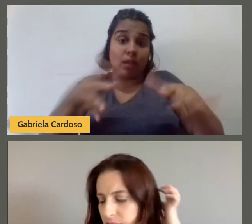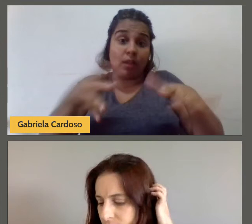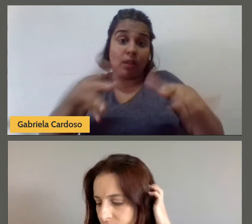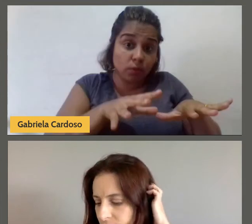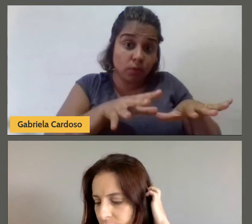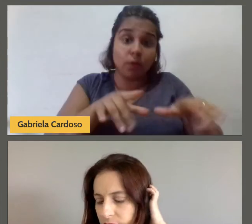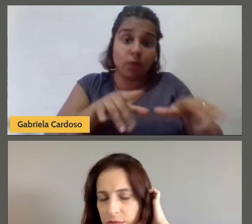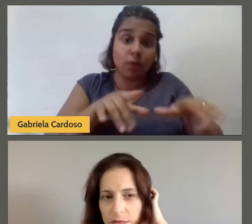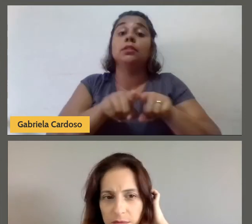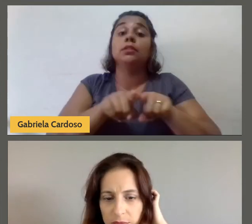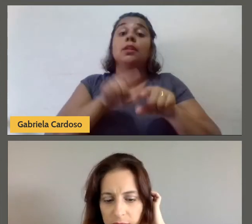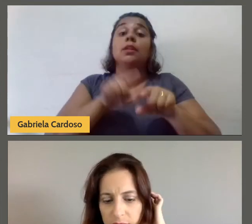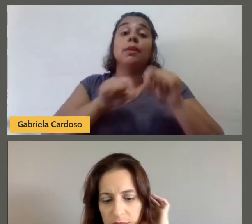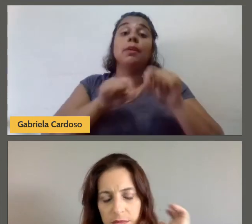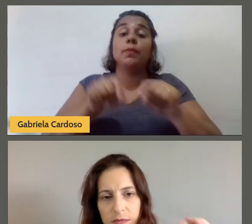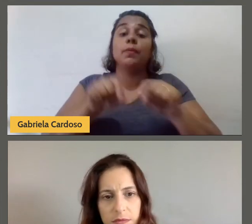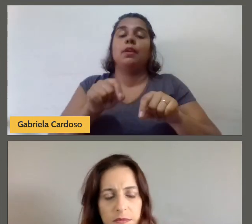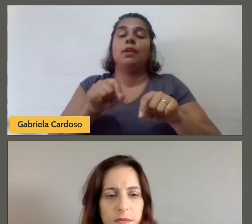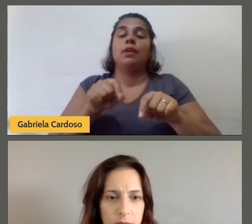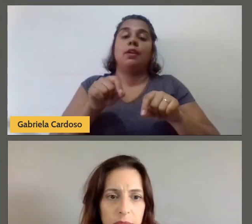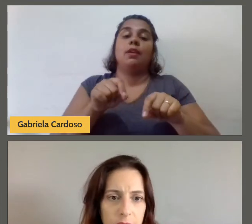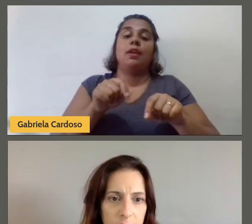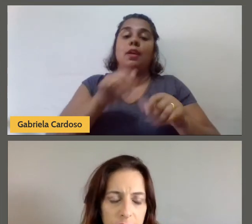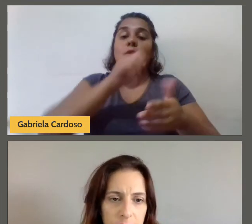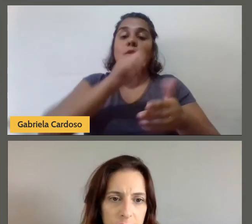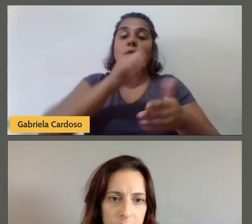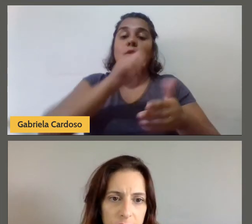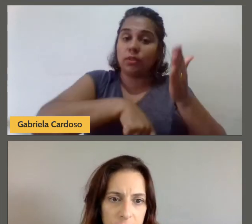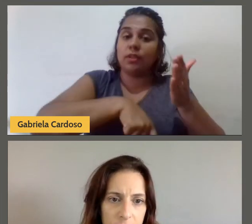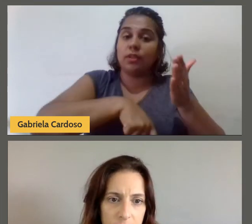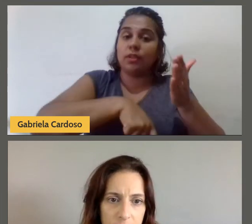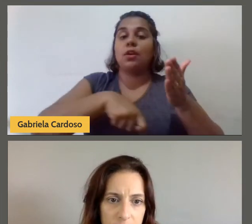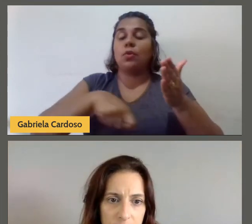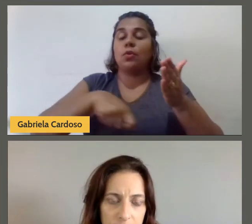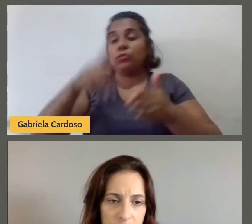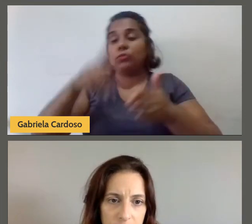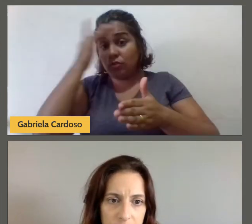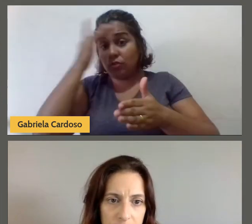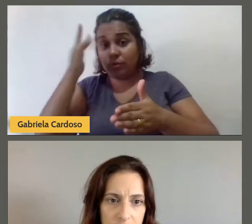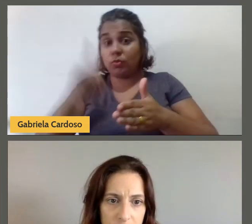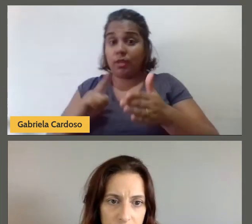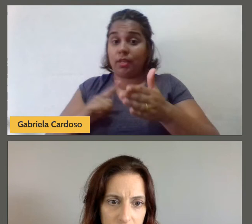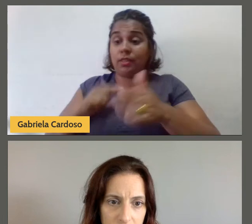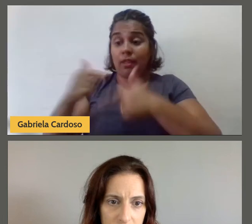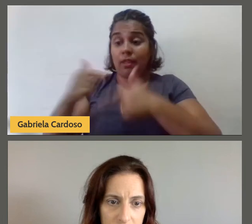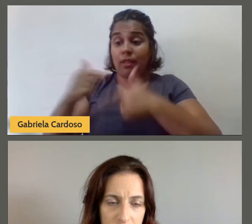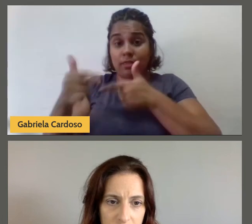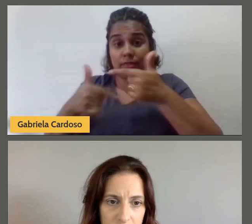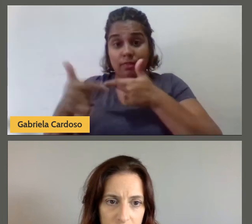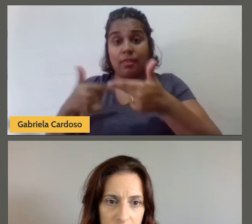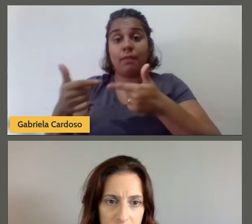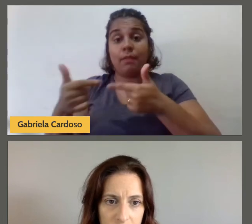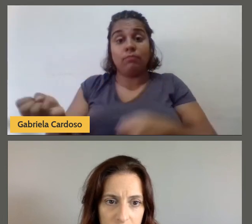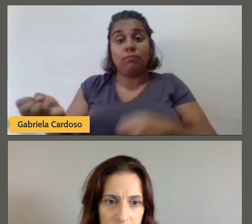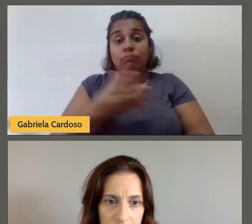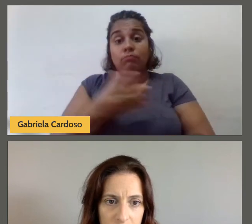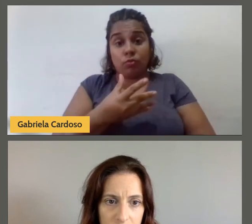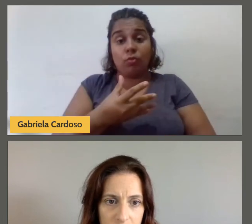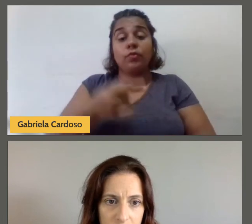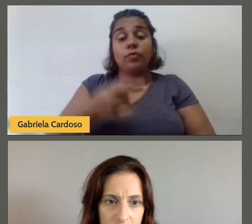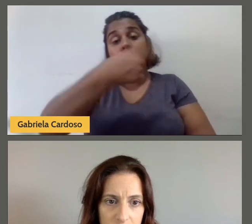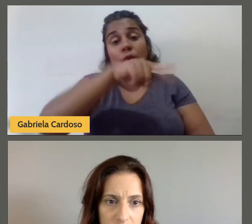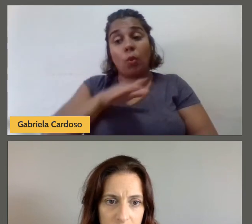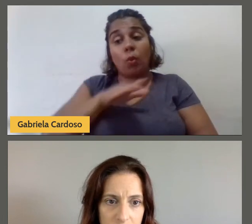exemplo, têm políticas de contratação de pequenos empreendedores, então a gente sempre tenta estar pautando as contratações desses